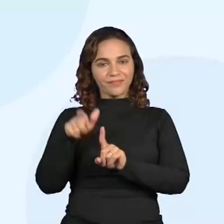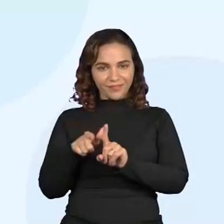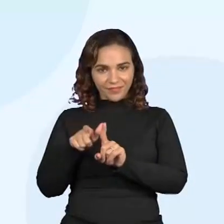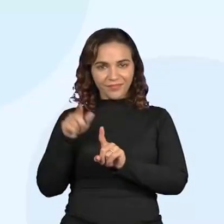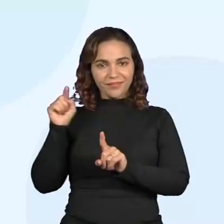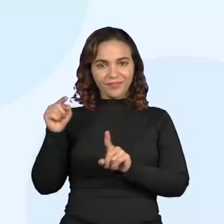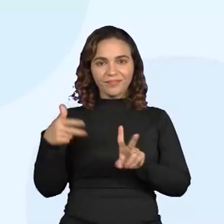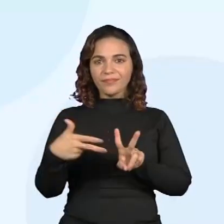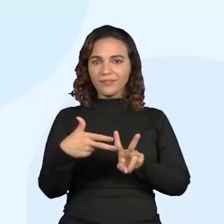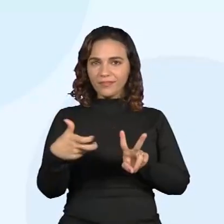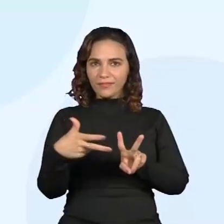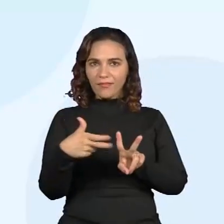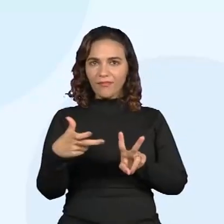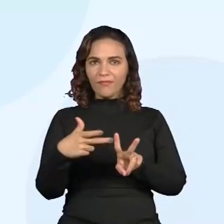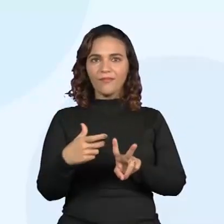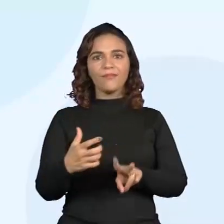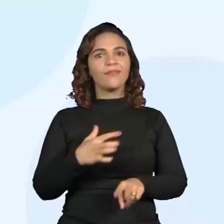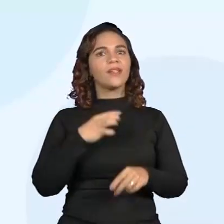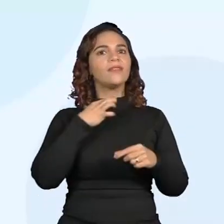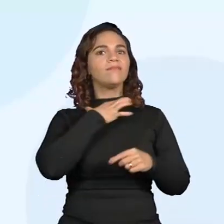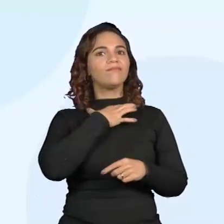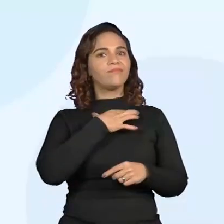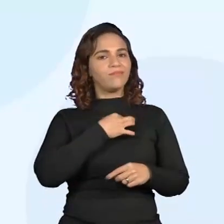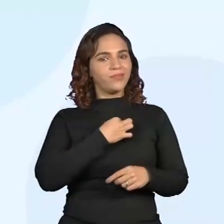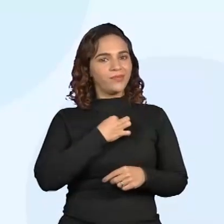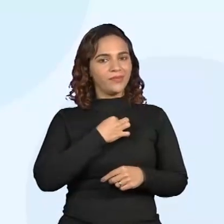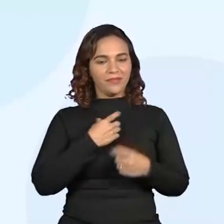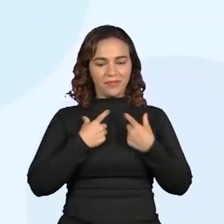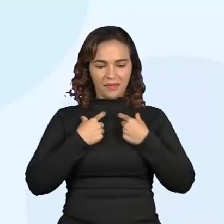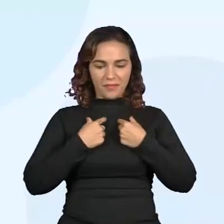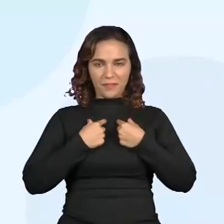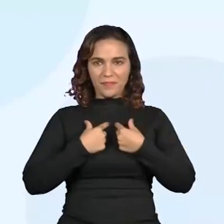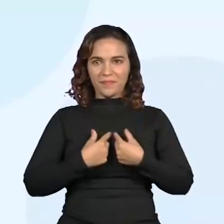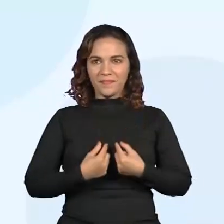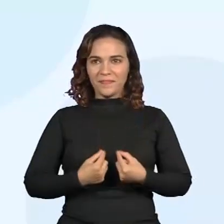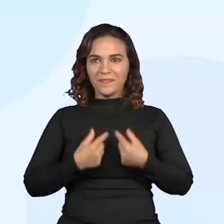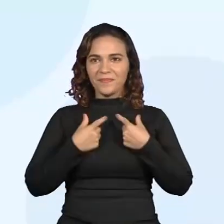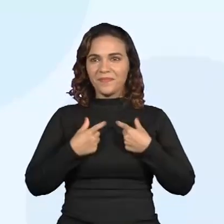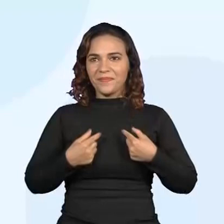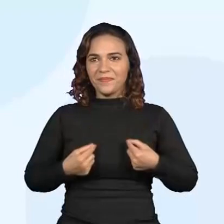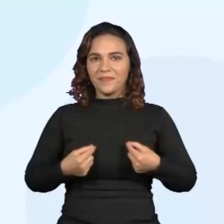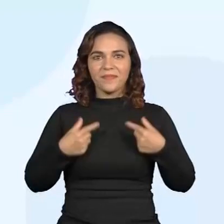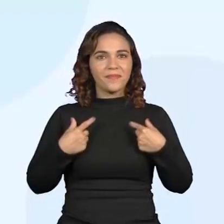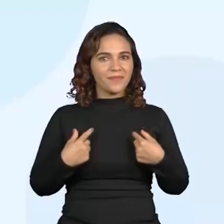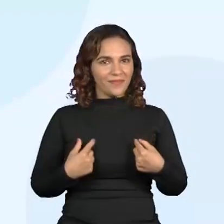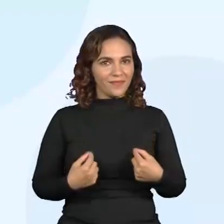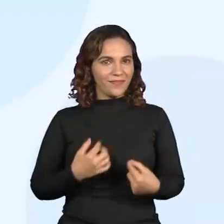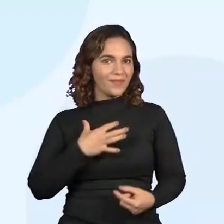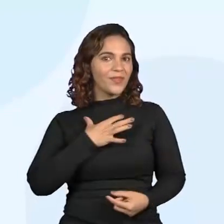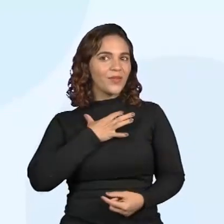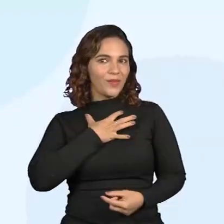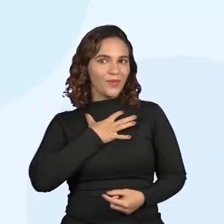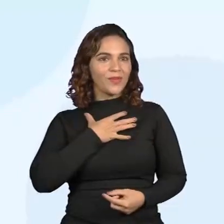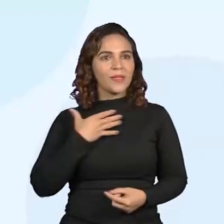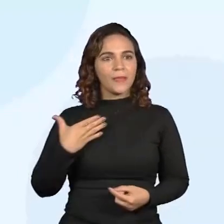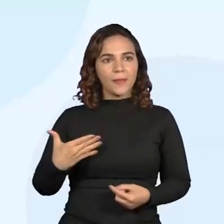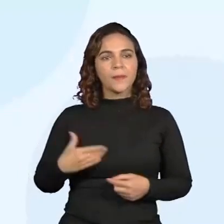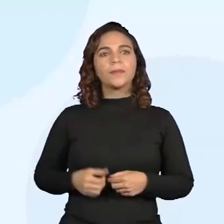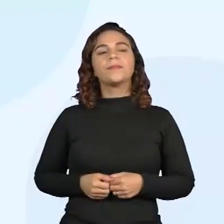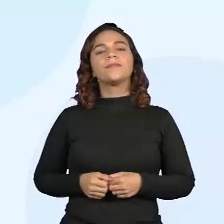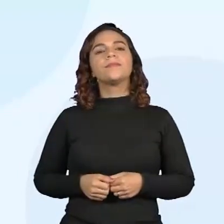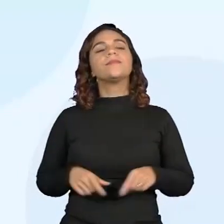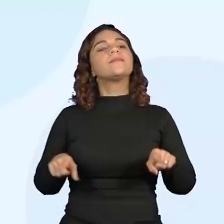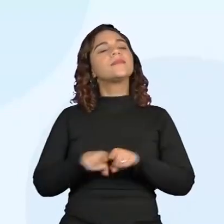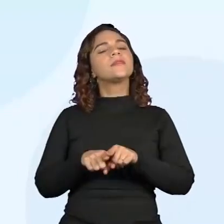como indígena, se vê algum detalhe por conta de um colar com penas e está